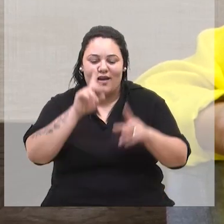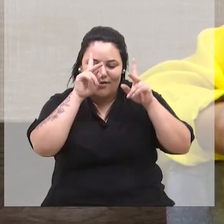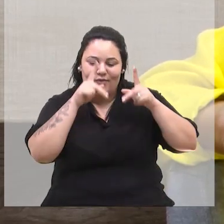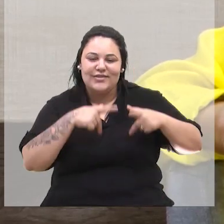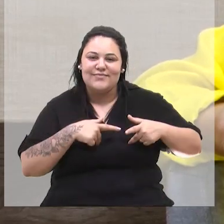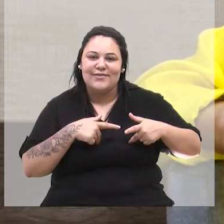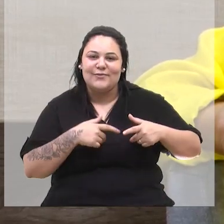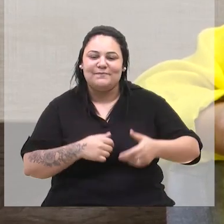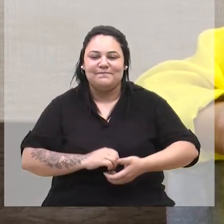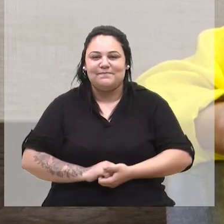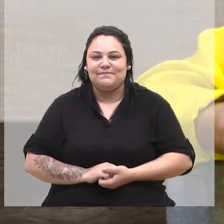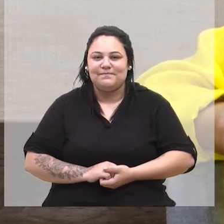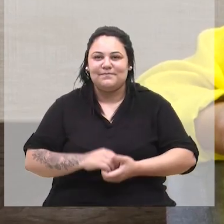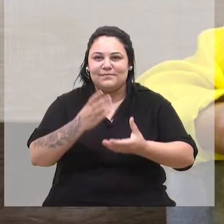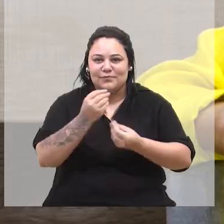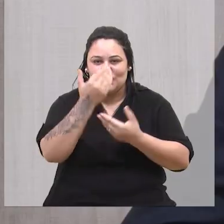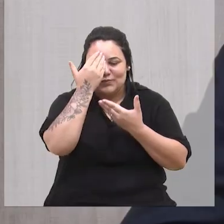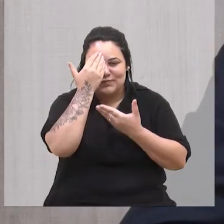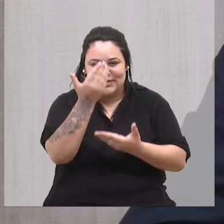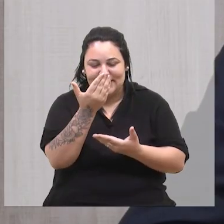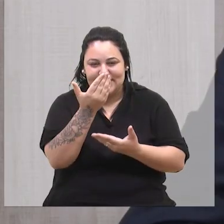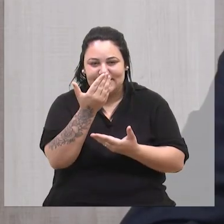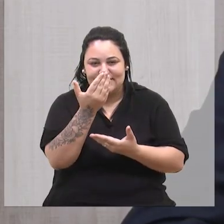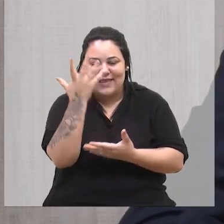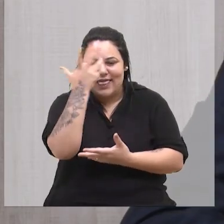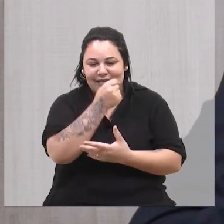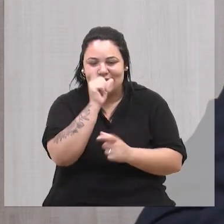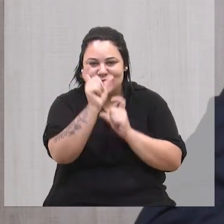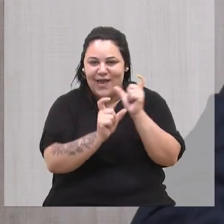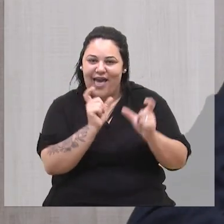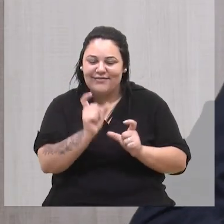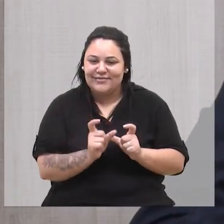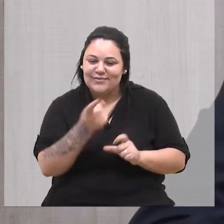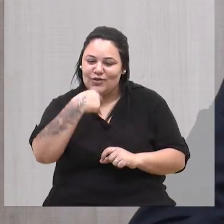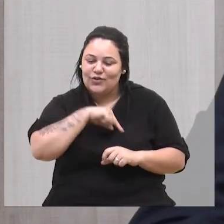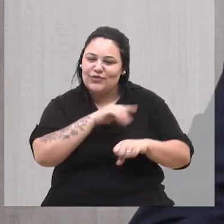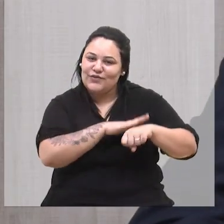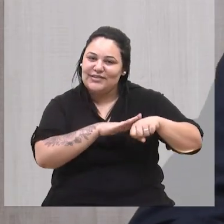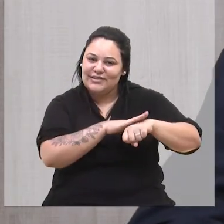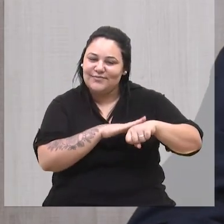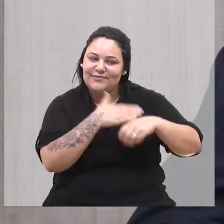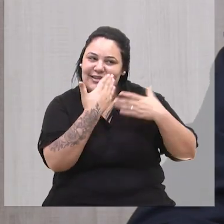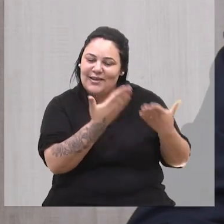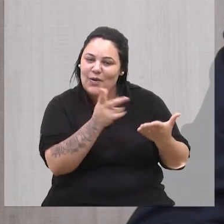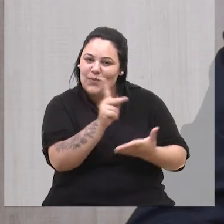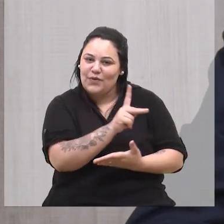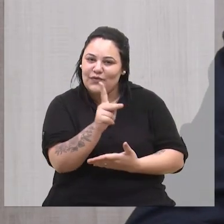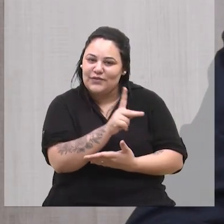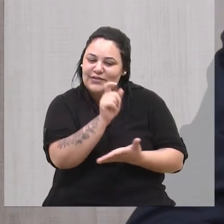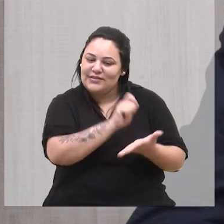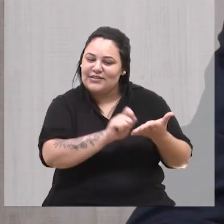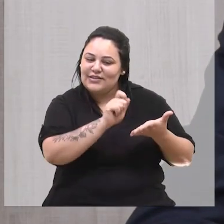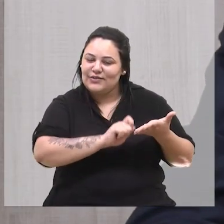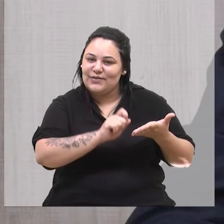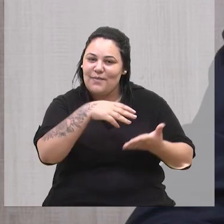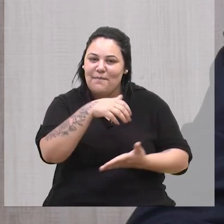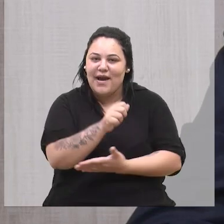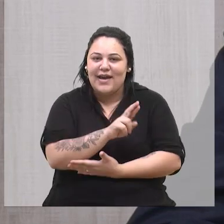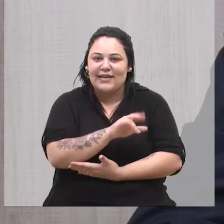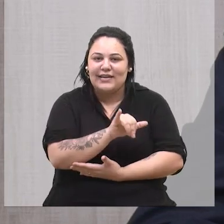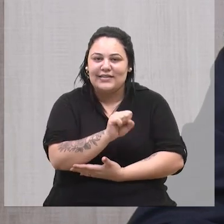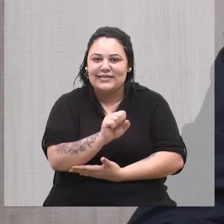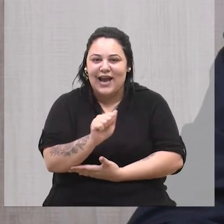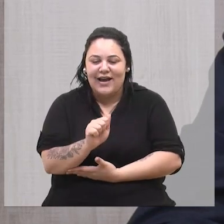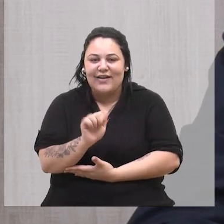direitos ao nosso reconhecimento. Muito bonitas as palavras. Acabamos de conversar, então, com a